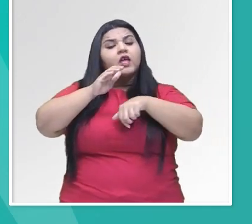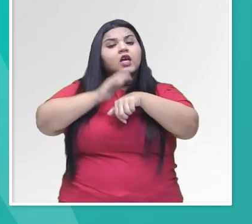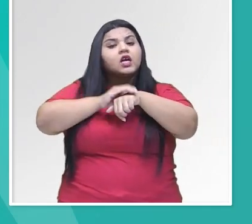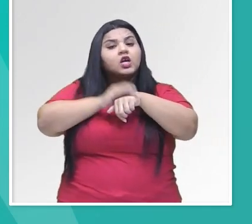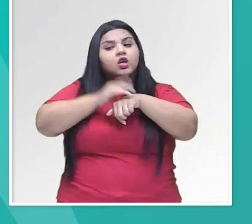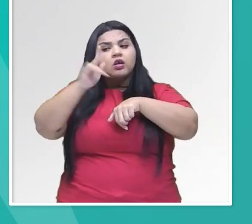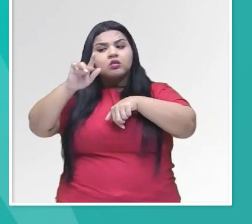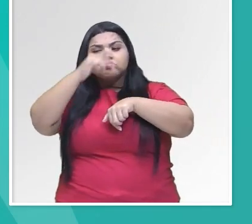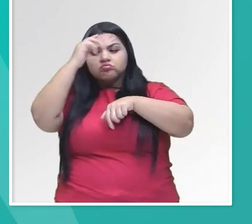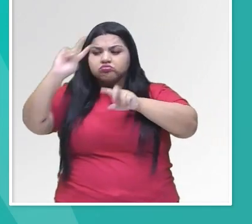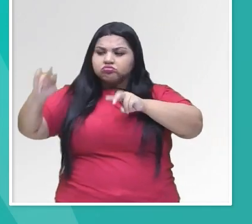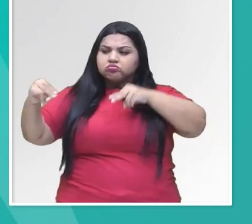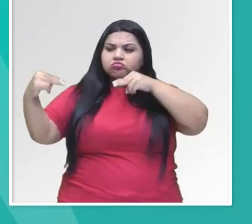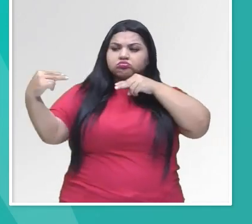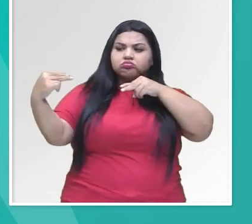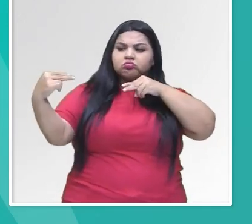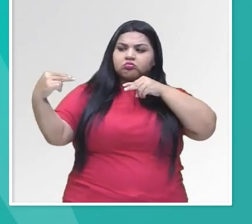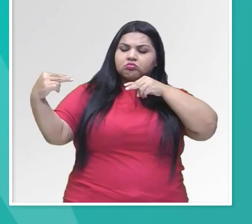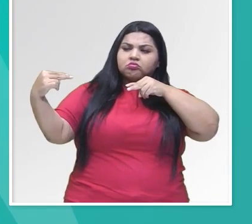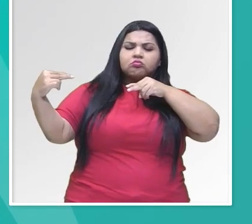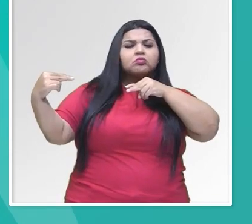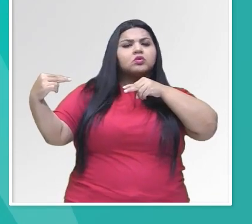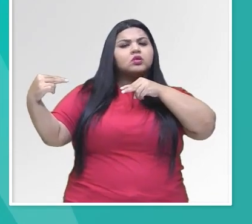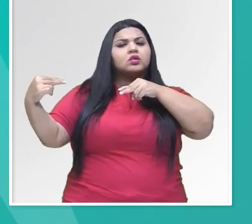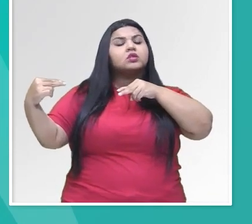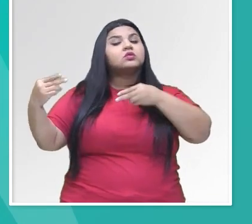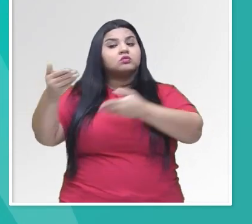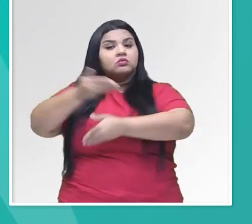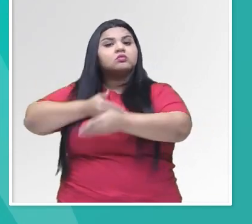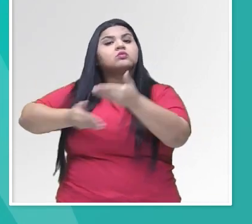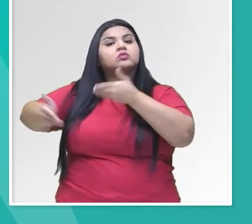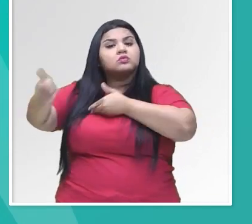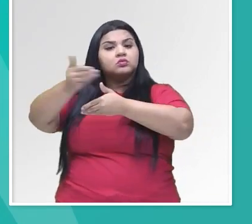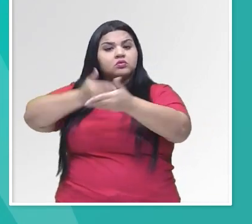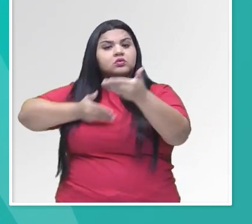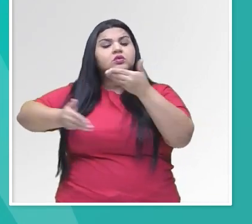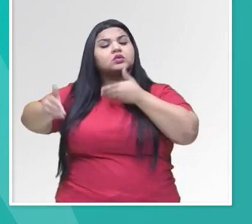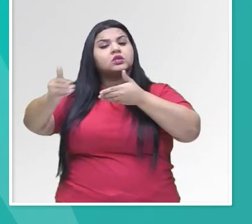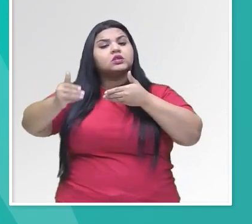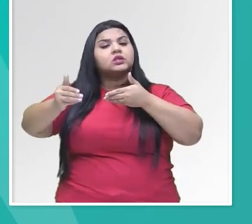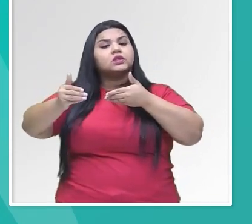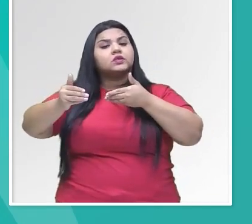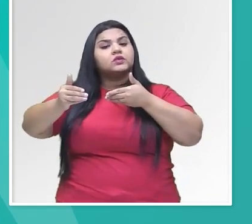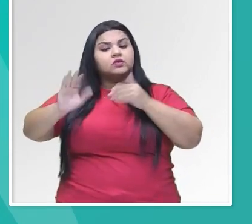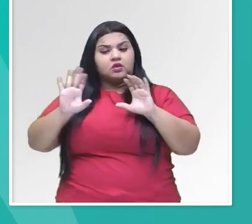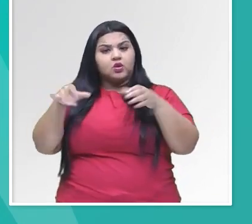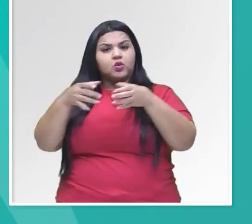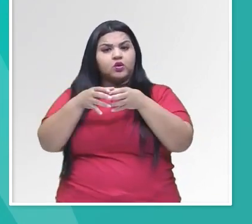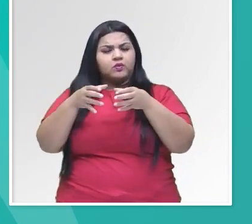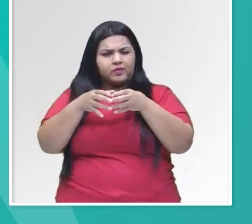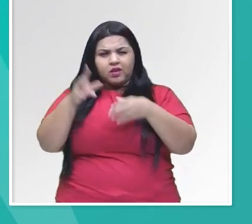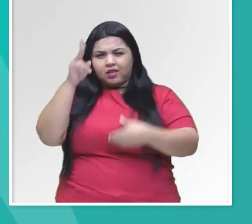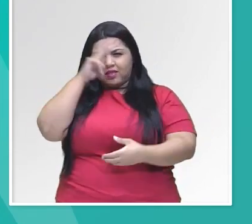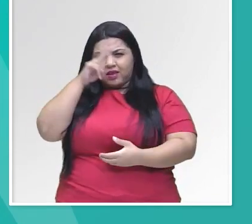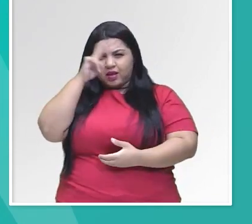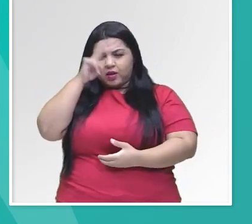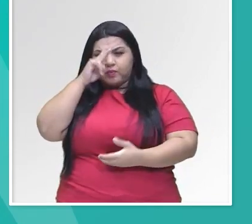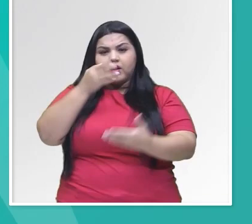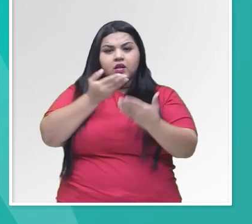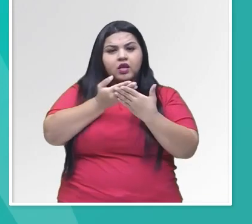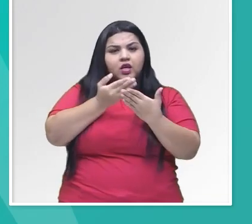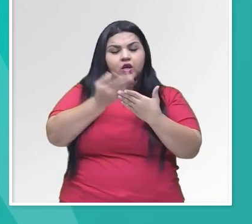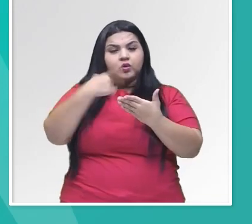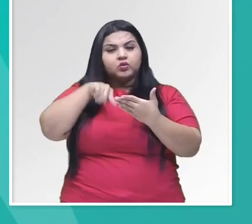ao outro? A convivência com o outro, ela se dá em grupos. Lembrem naquela aula que